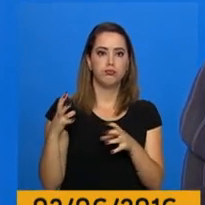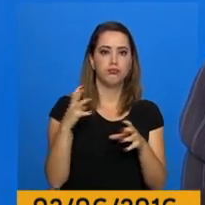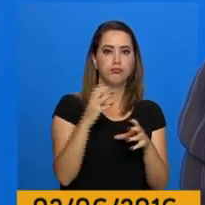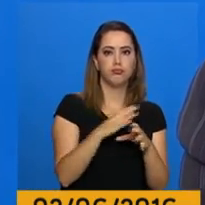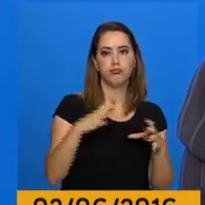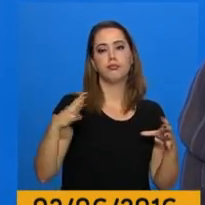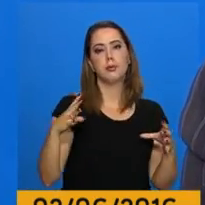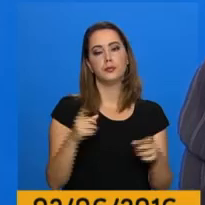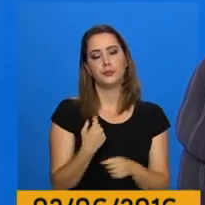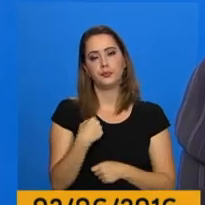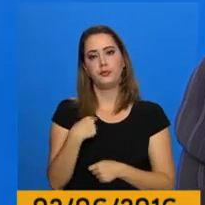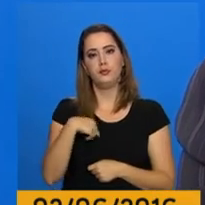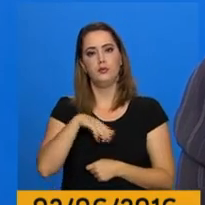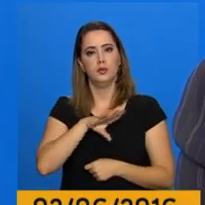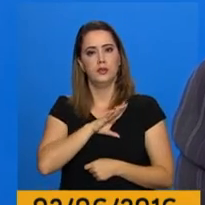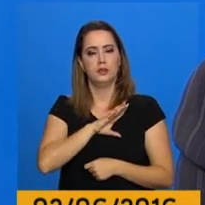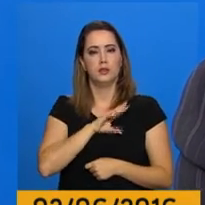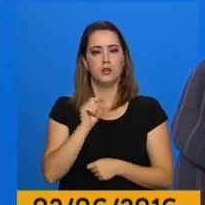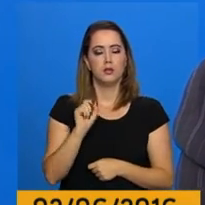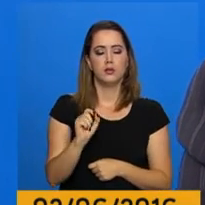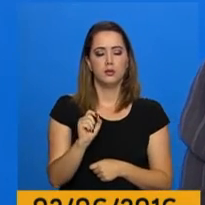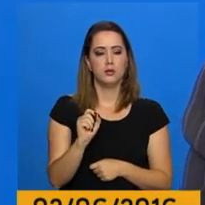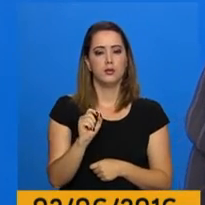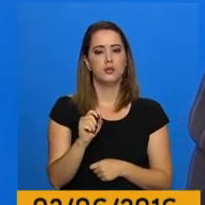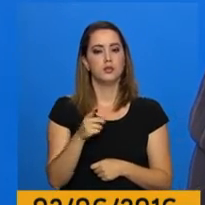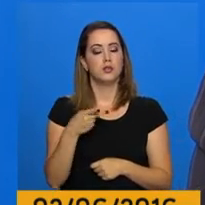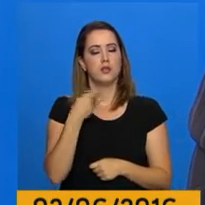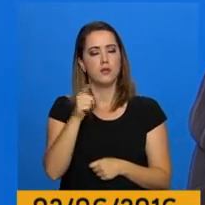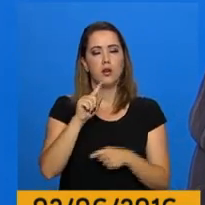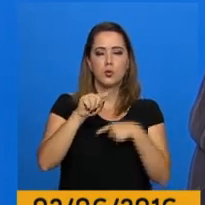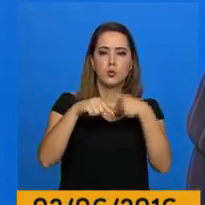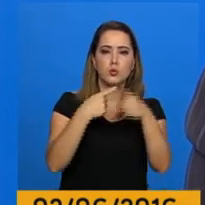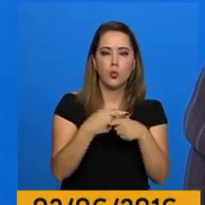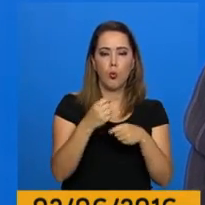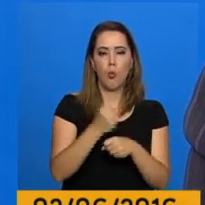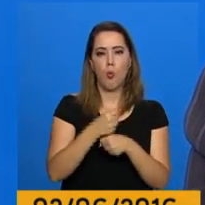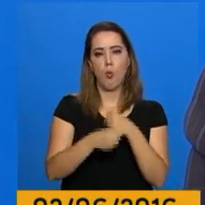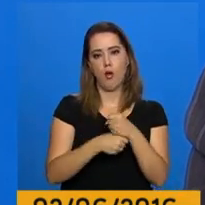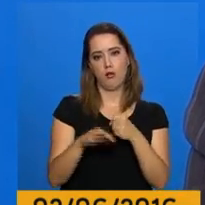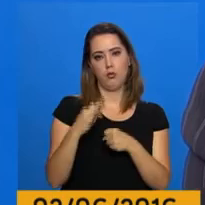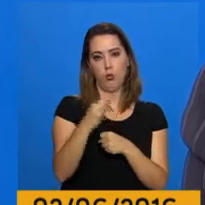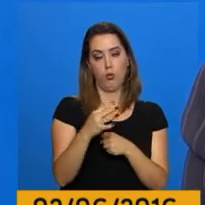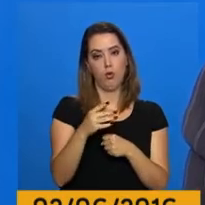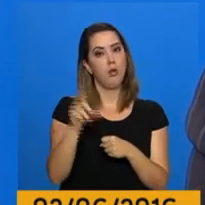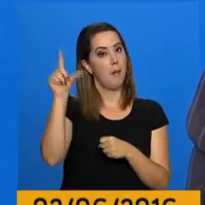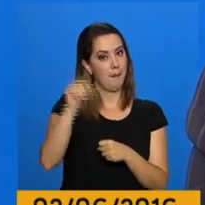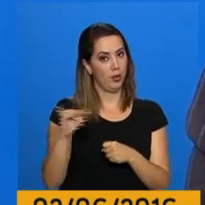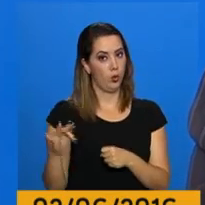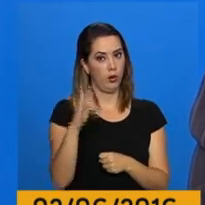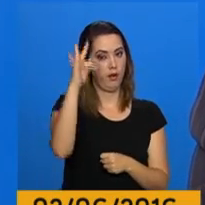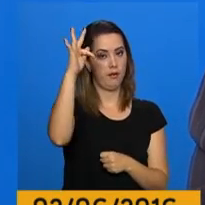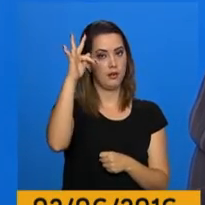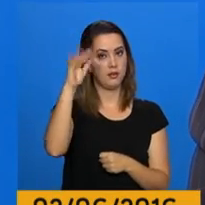como sendo, pelo menos no que diz respeito a 16, 17, será inferior à inflação. Então, há, na